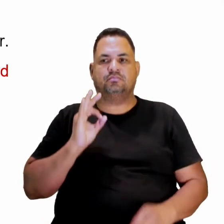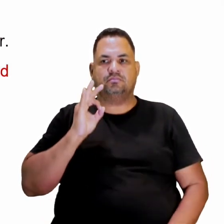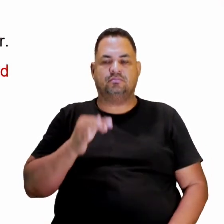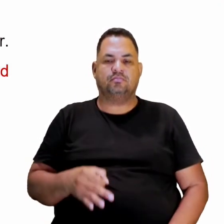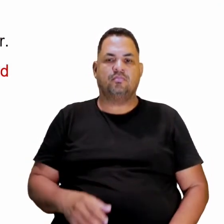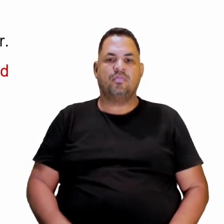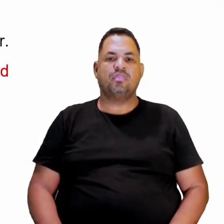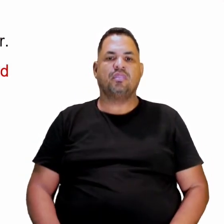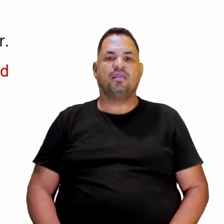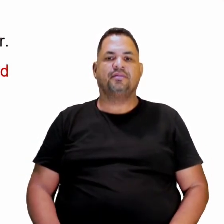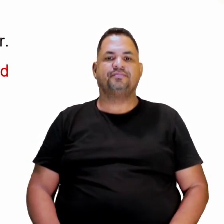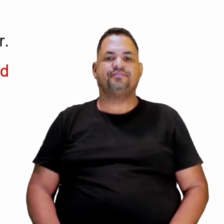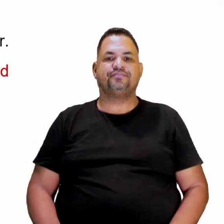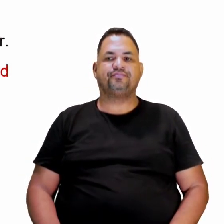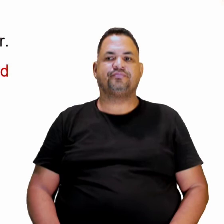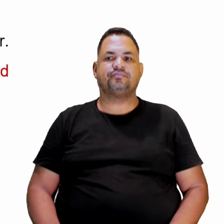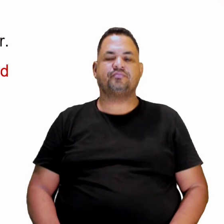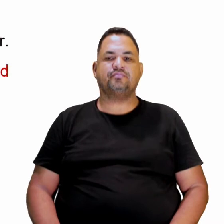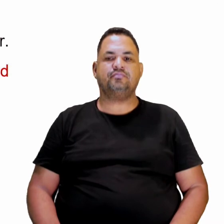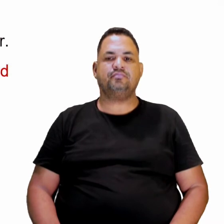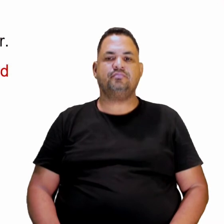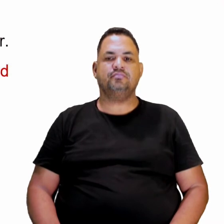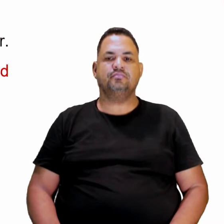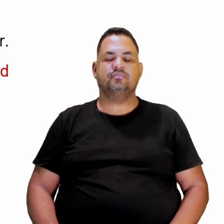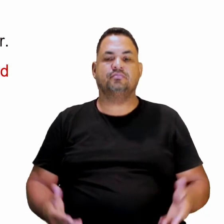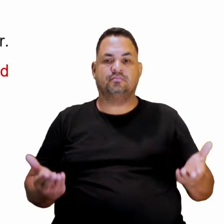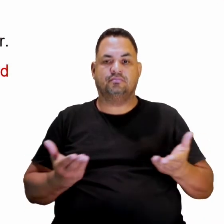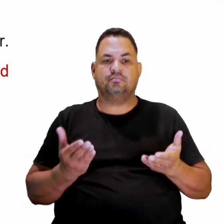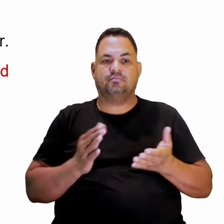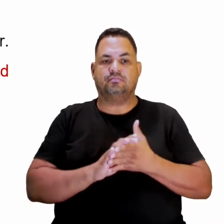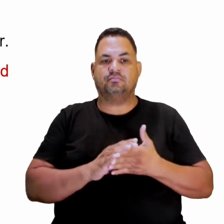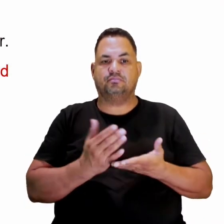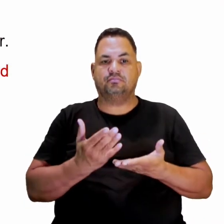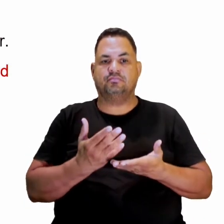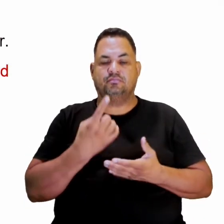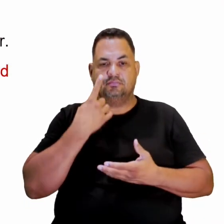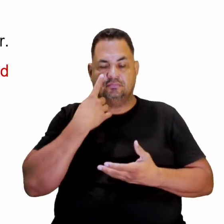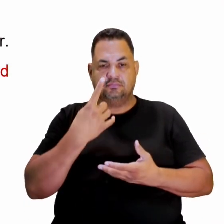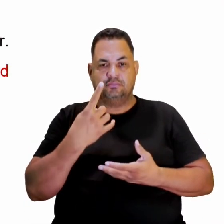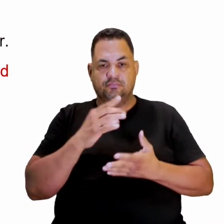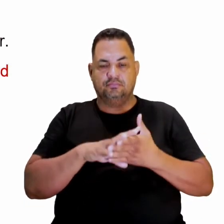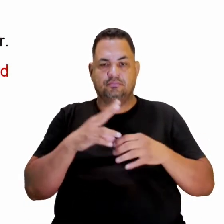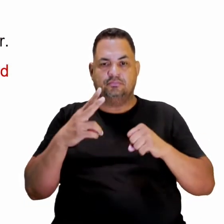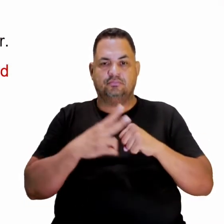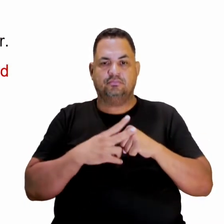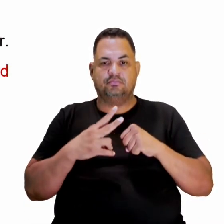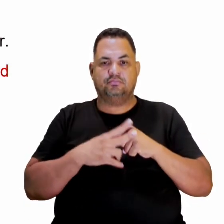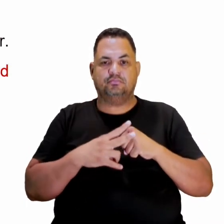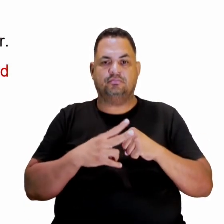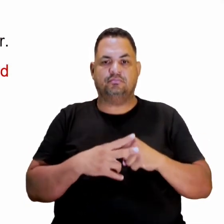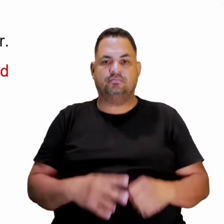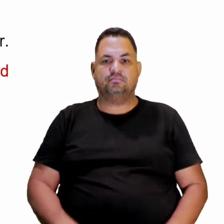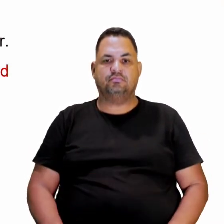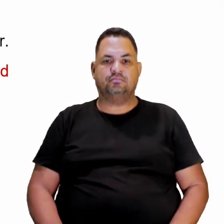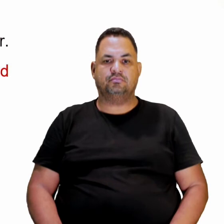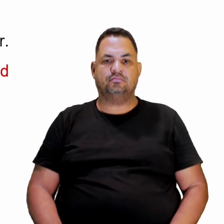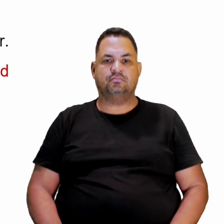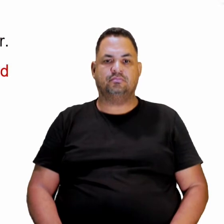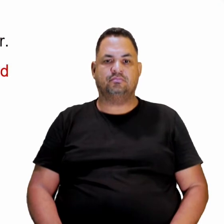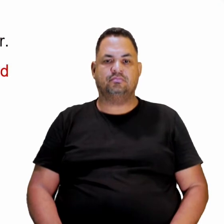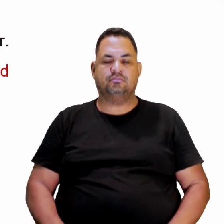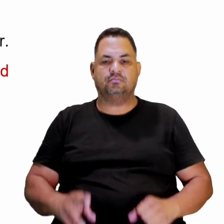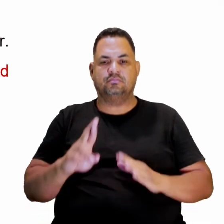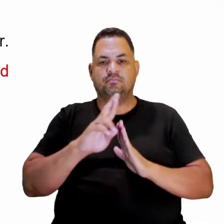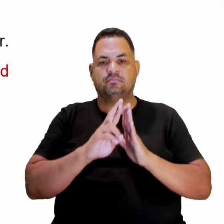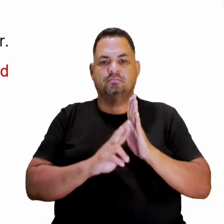certo? A newsstand. Então, até agora a gente está vendo o quê? Só essa questão dos verbos da forma, da